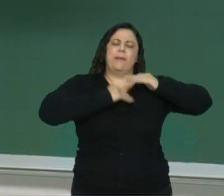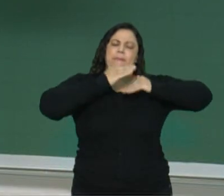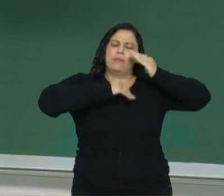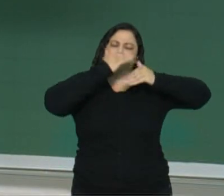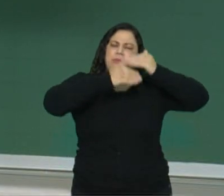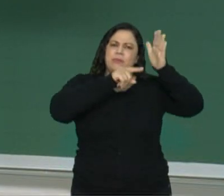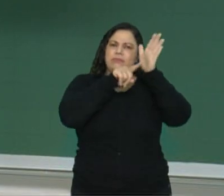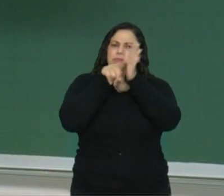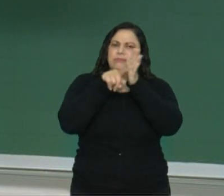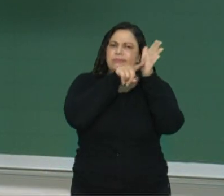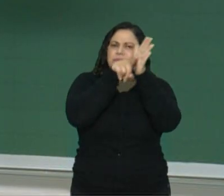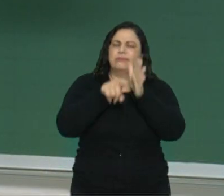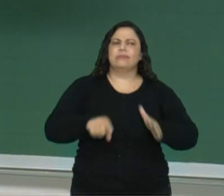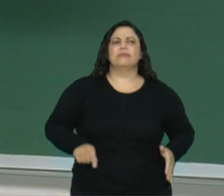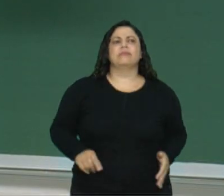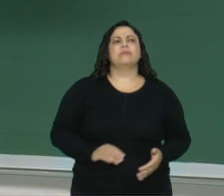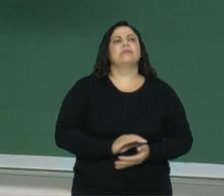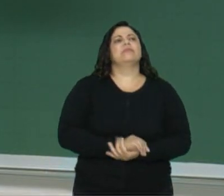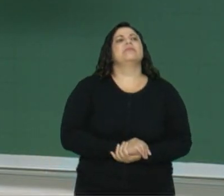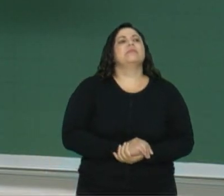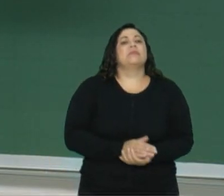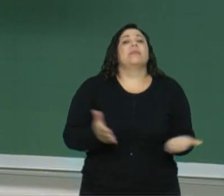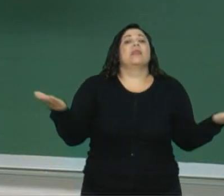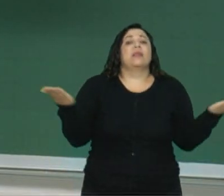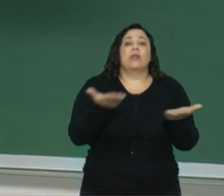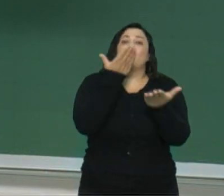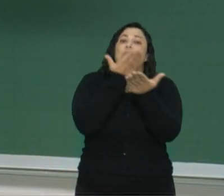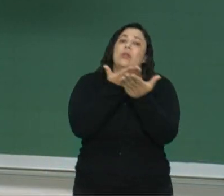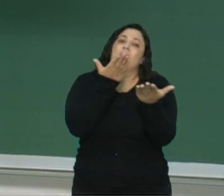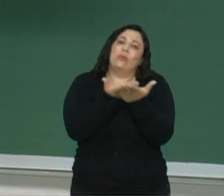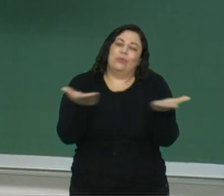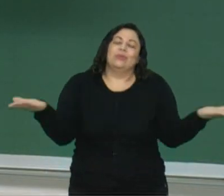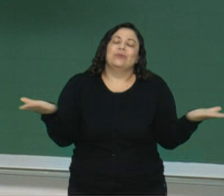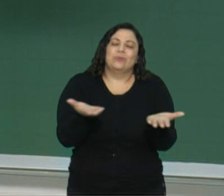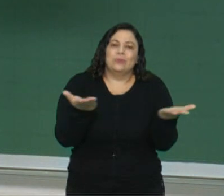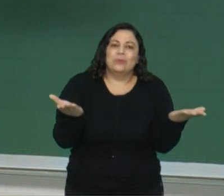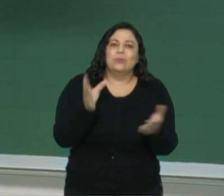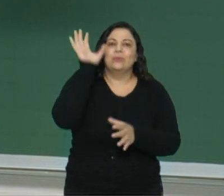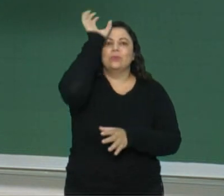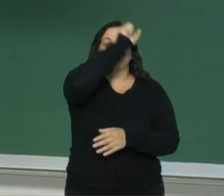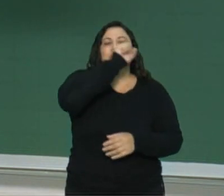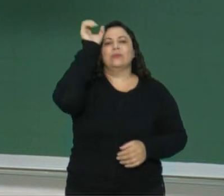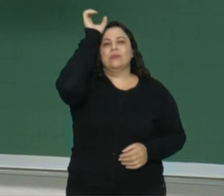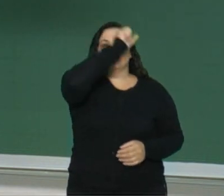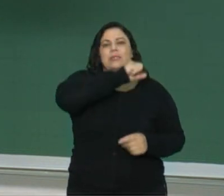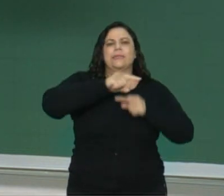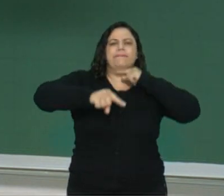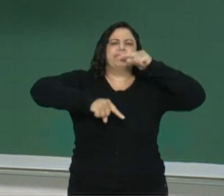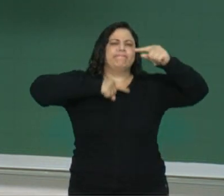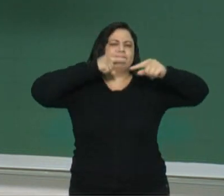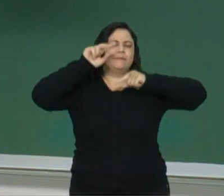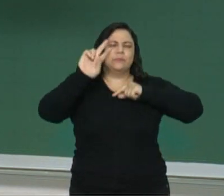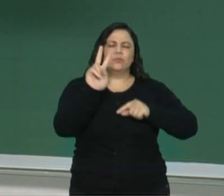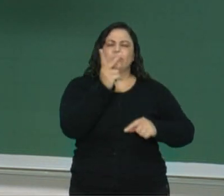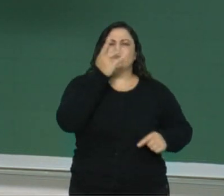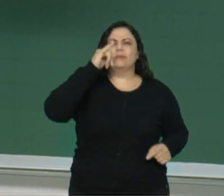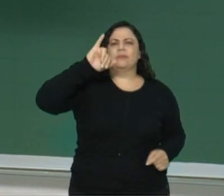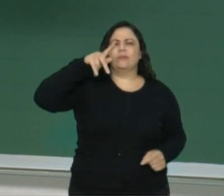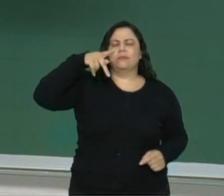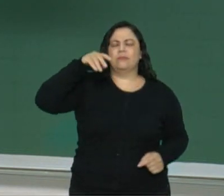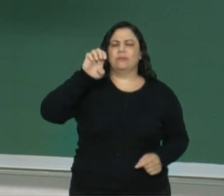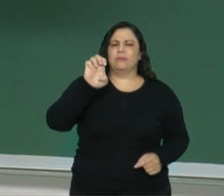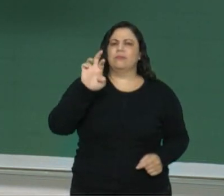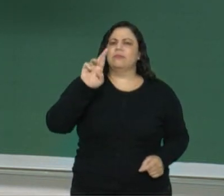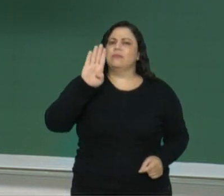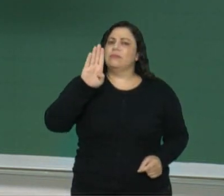ciência. Muito bem, na conclusão, hoje vimos sobre a dúvida hiperbólica de Descartes, o